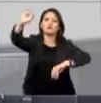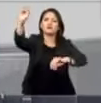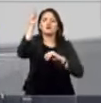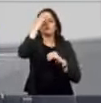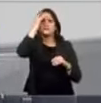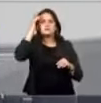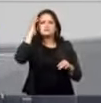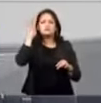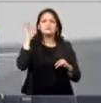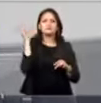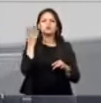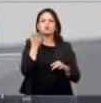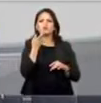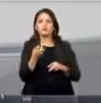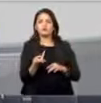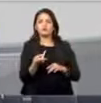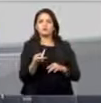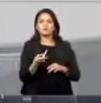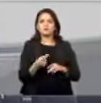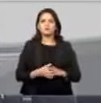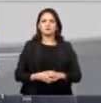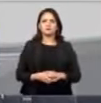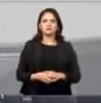as autoridades, que